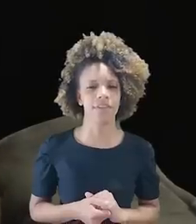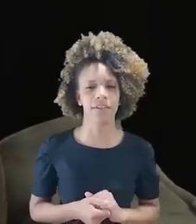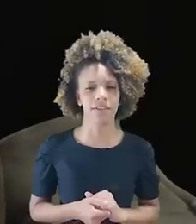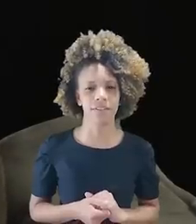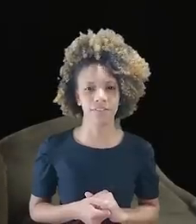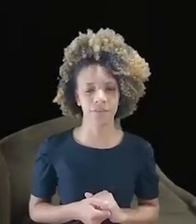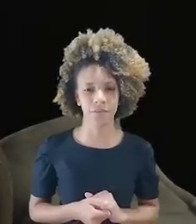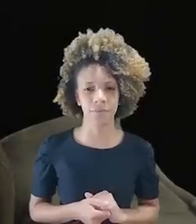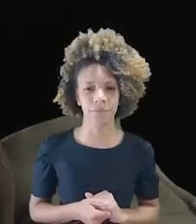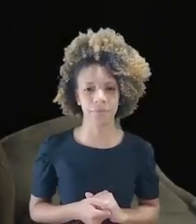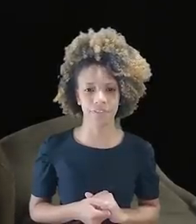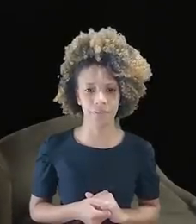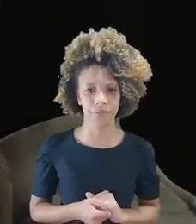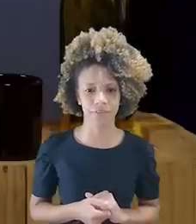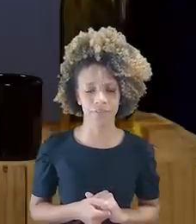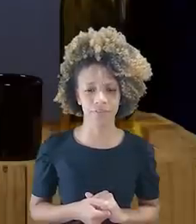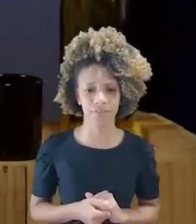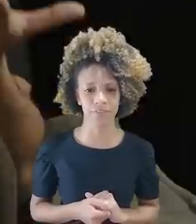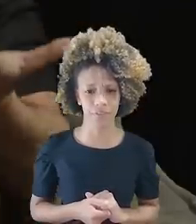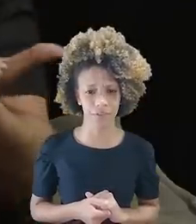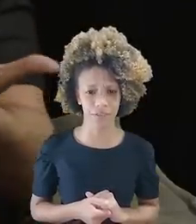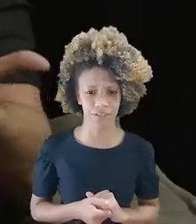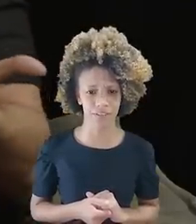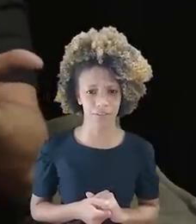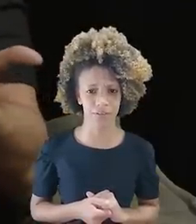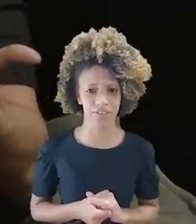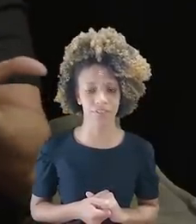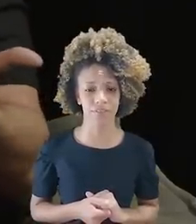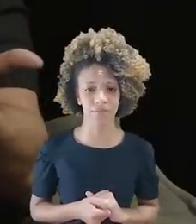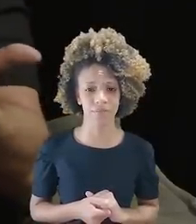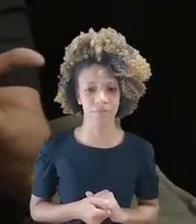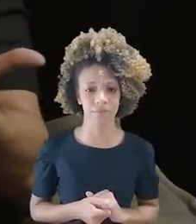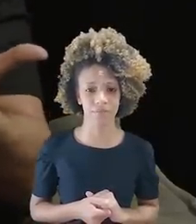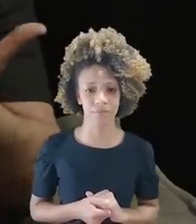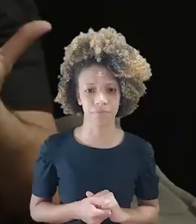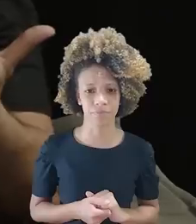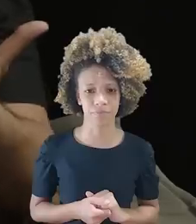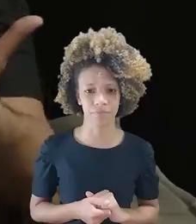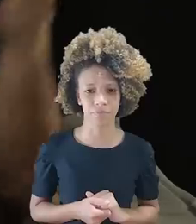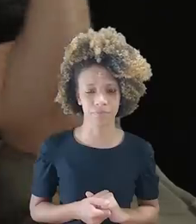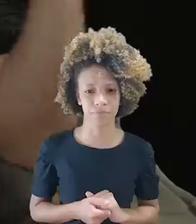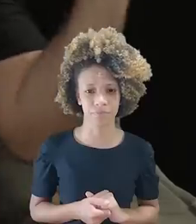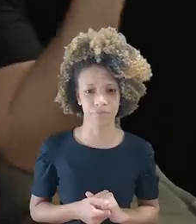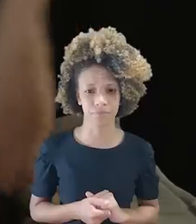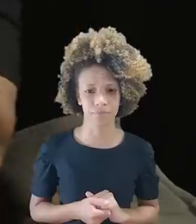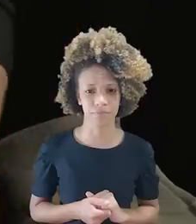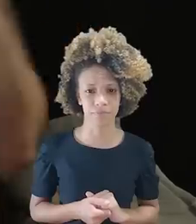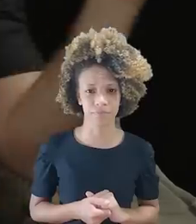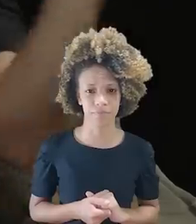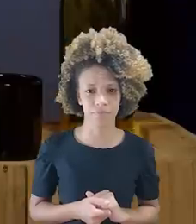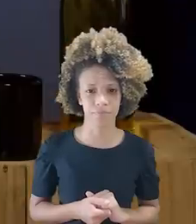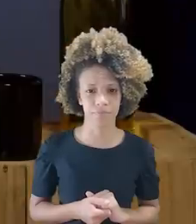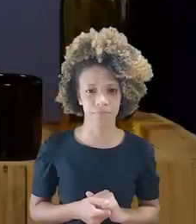observar os animais Você já se cura porque natureza né cara O sol nasce 5:30 da manhã e se põe às 6 Esse é o horário que você tem que